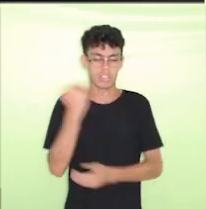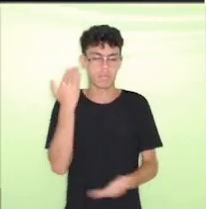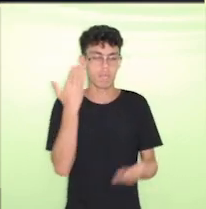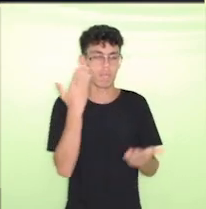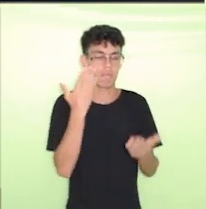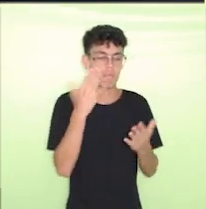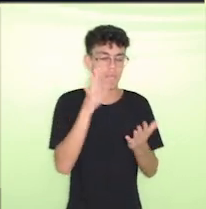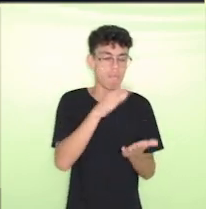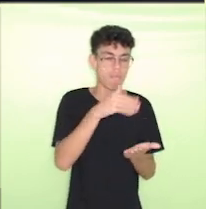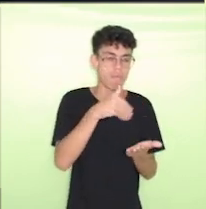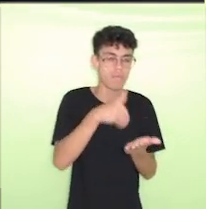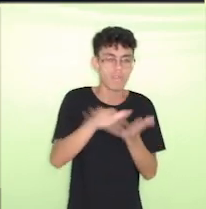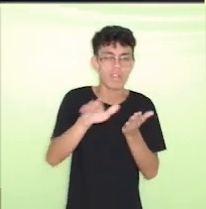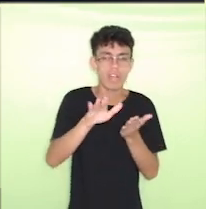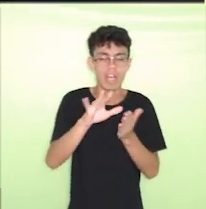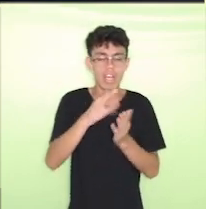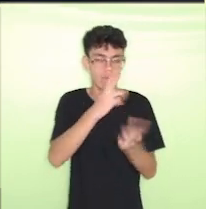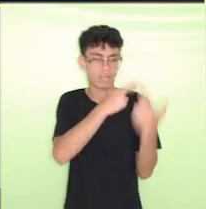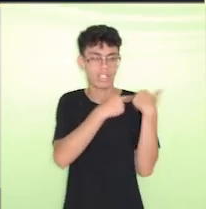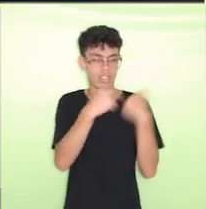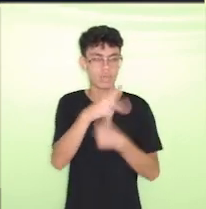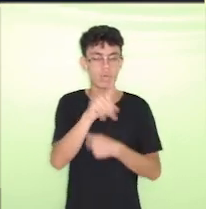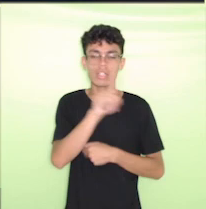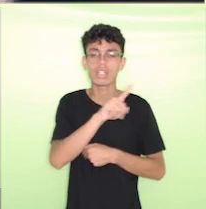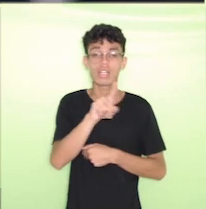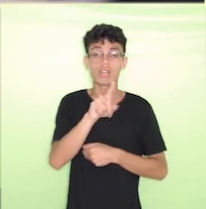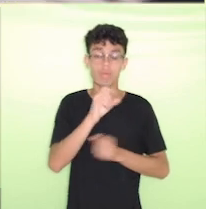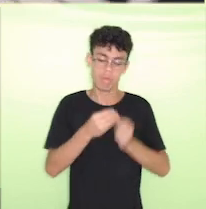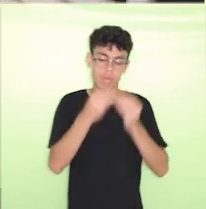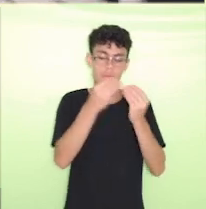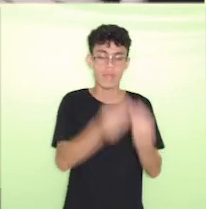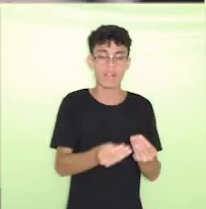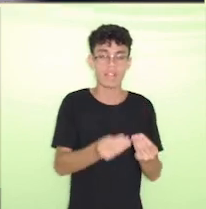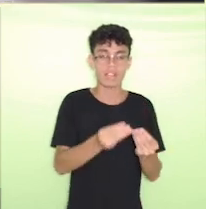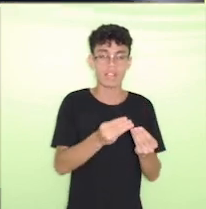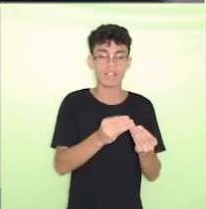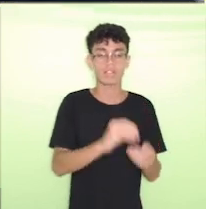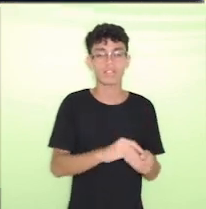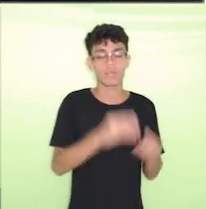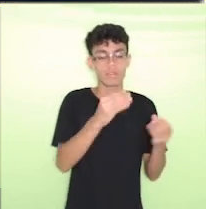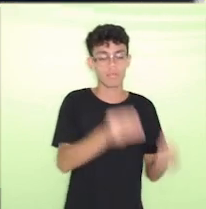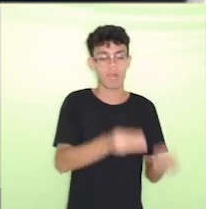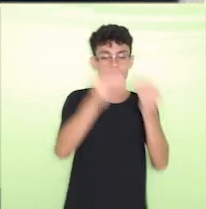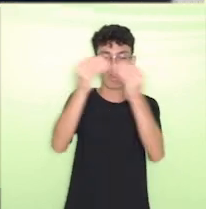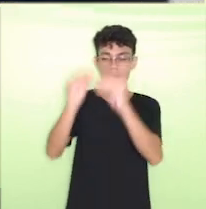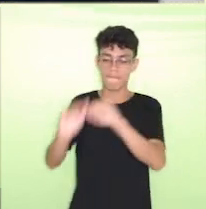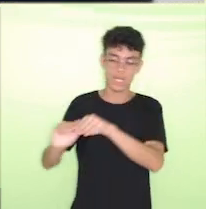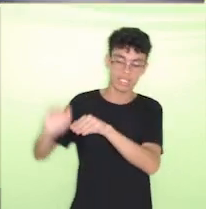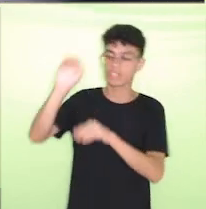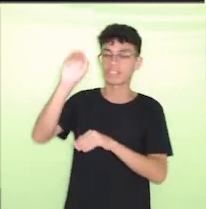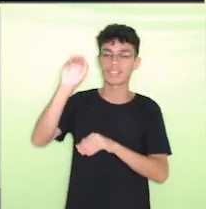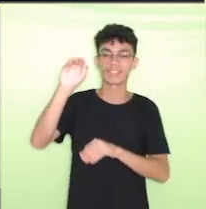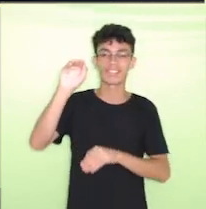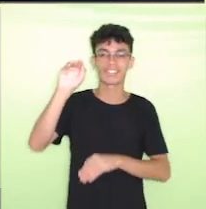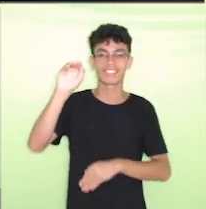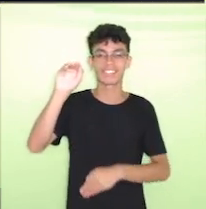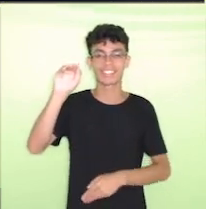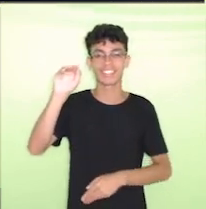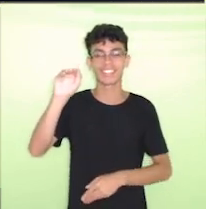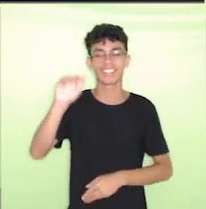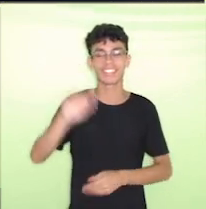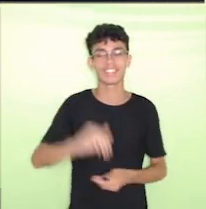tirar o cargo de vigilante. Você poderá até ser chamada para um alto posto.